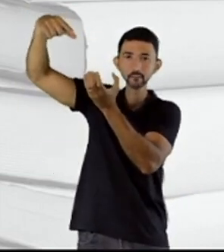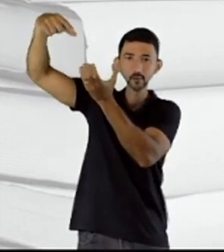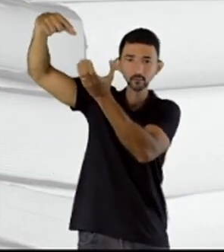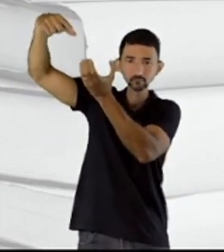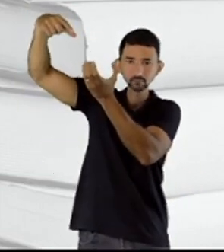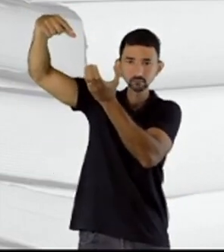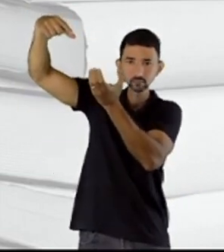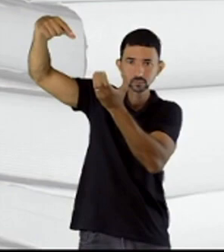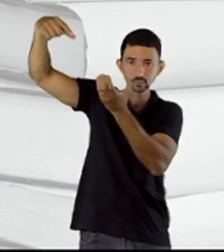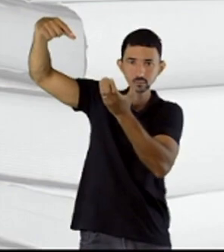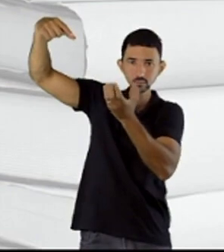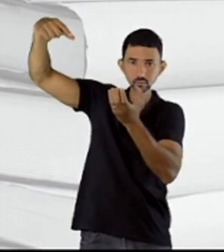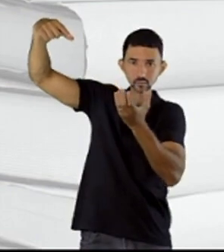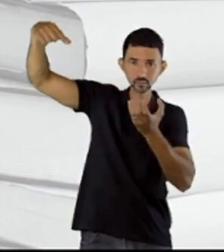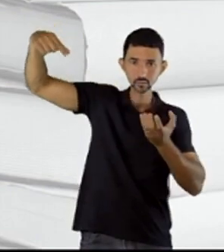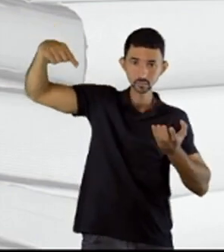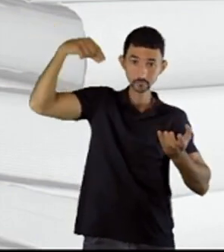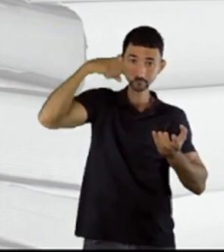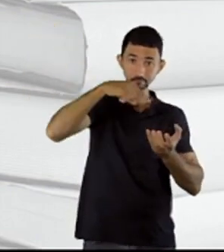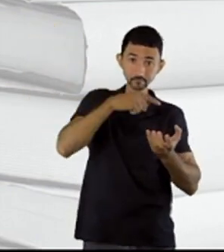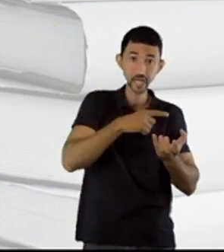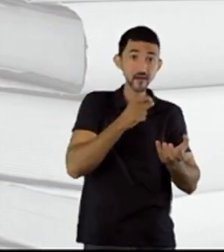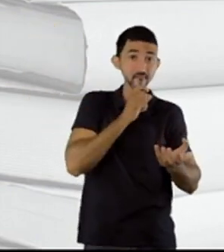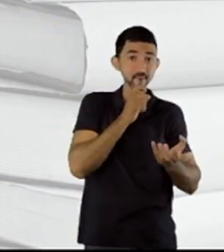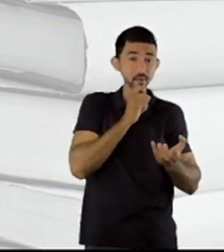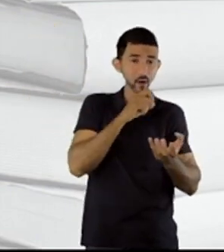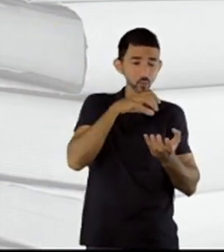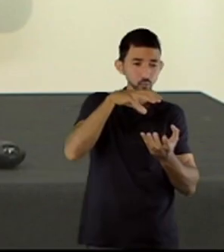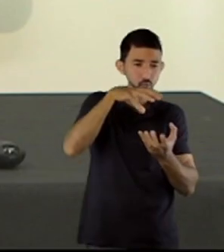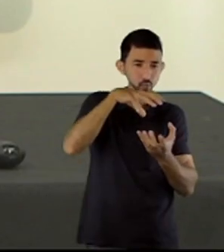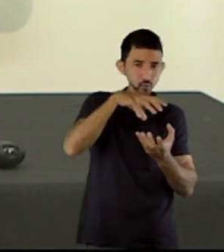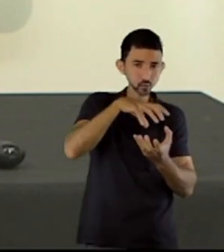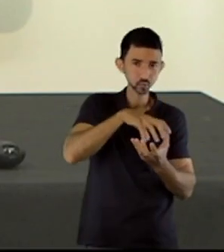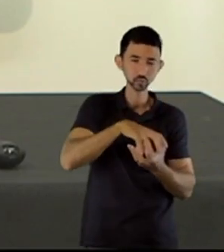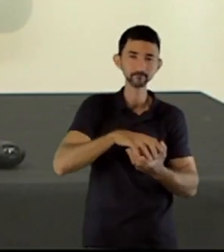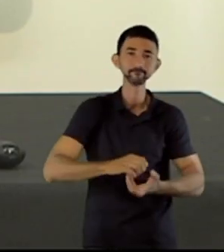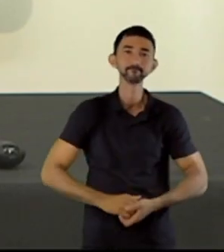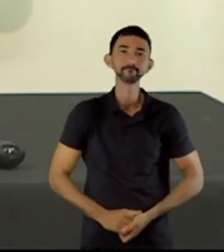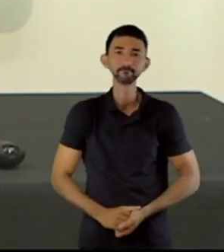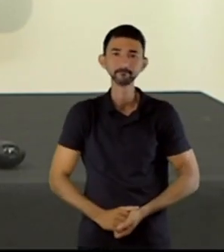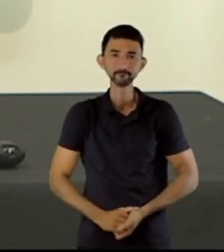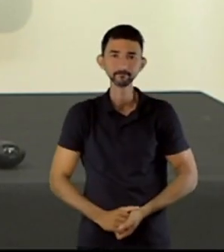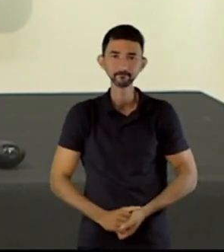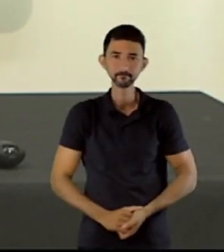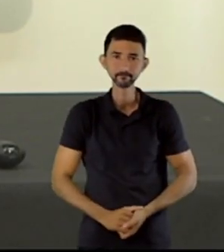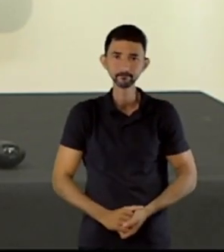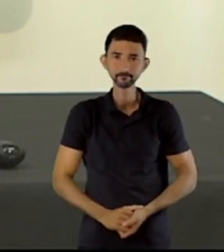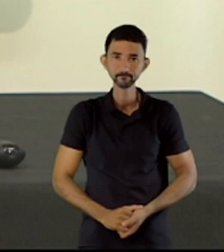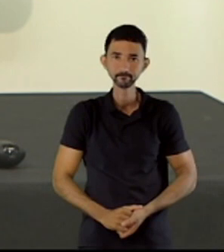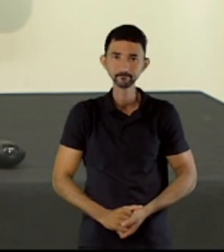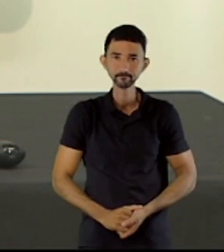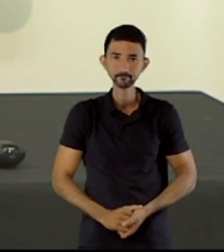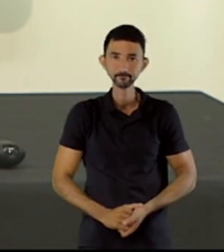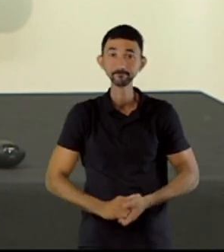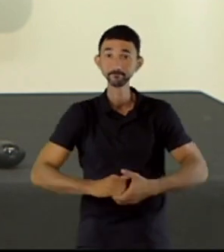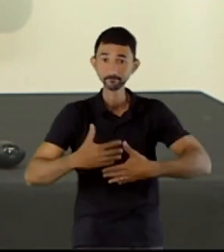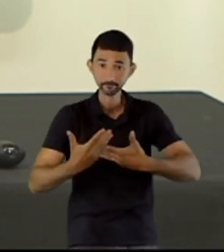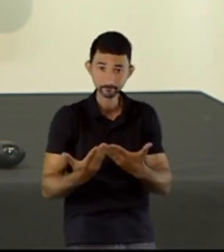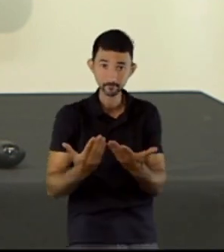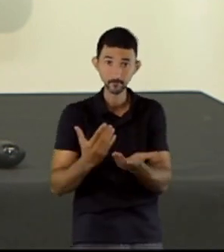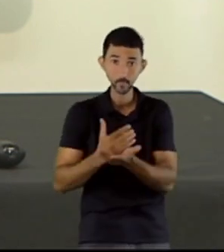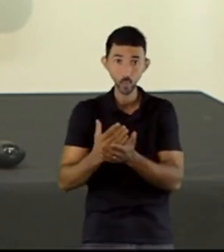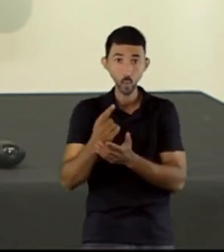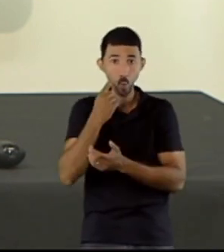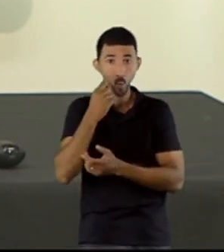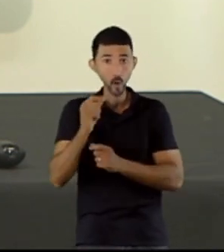estrela que compõe a base do sistema solar, que nós chamamos de Sol. A partir de então, o que podemos